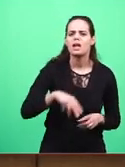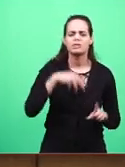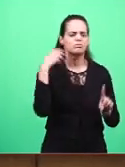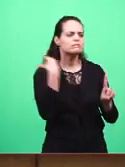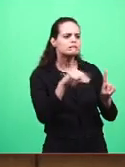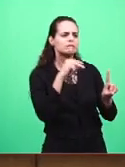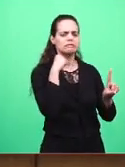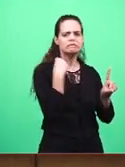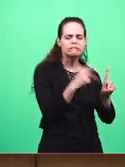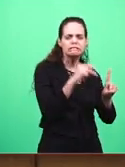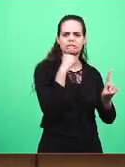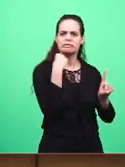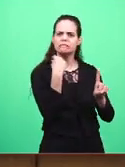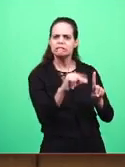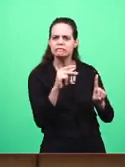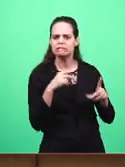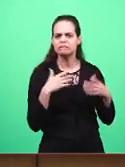Agora,